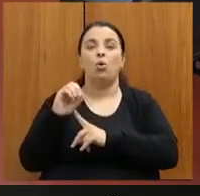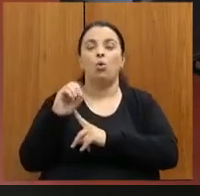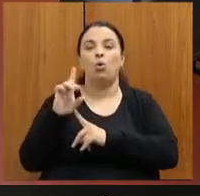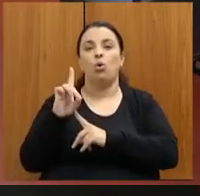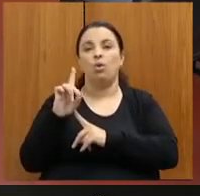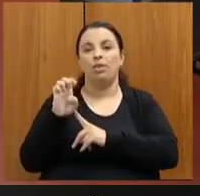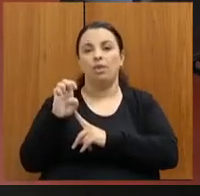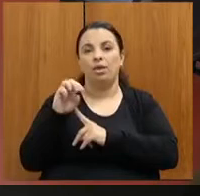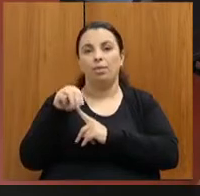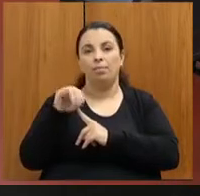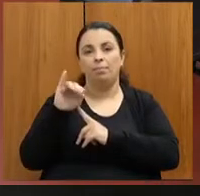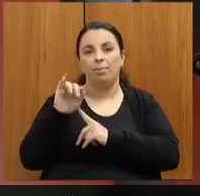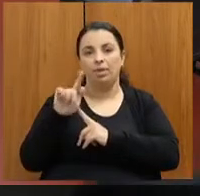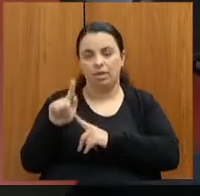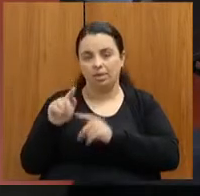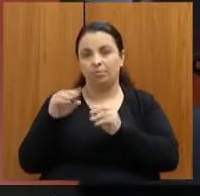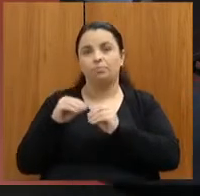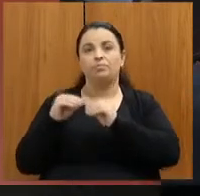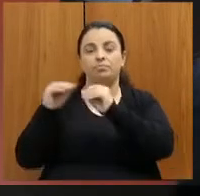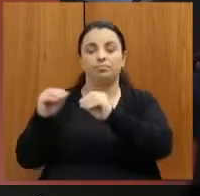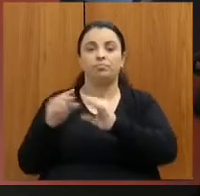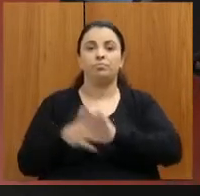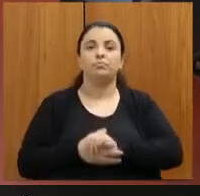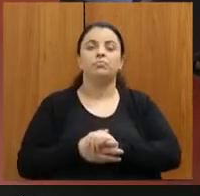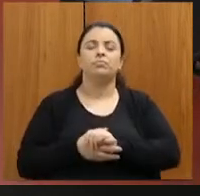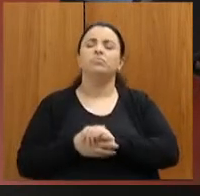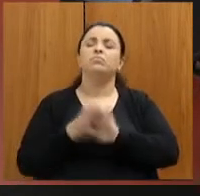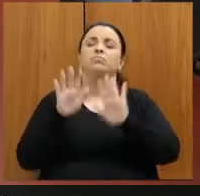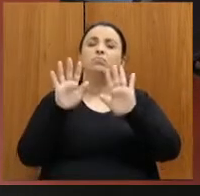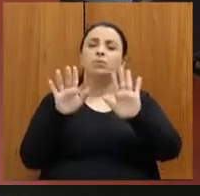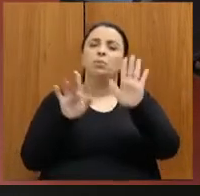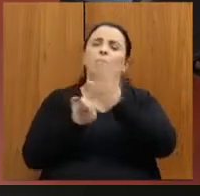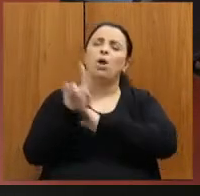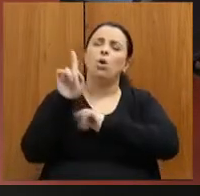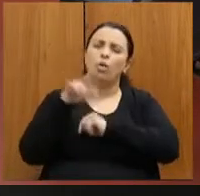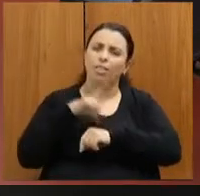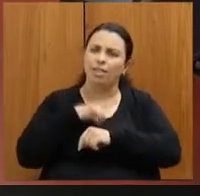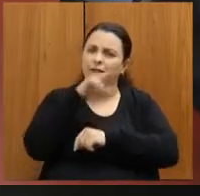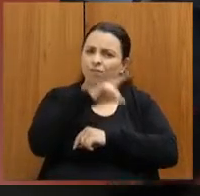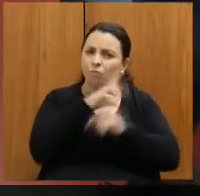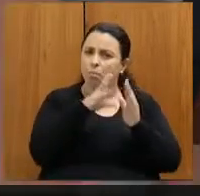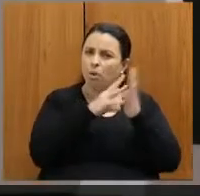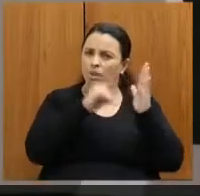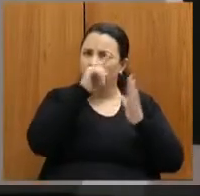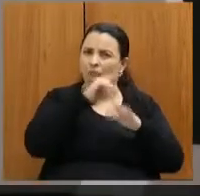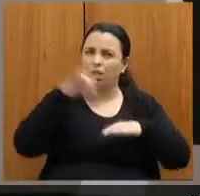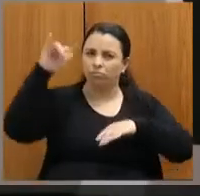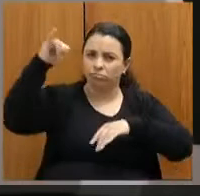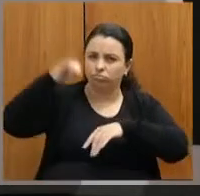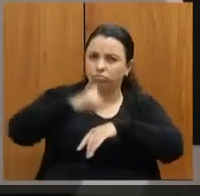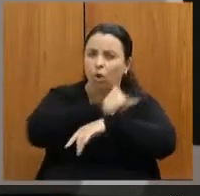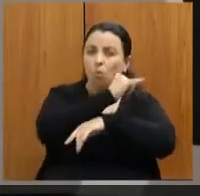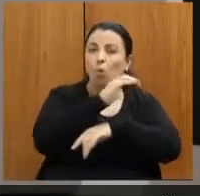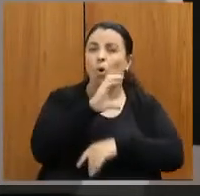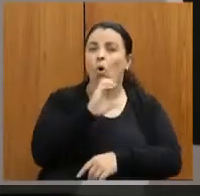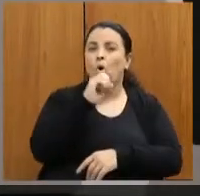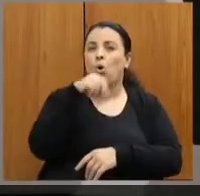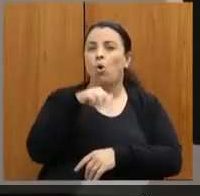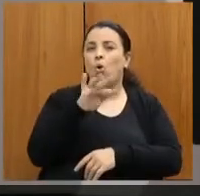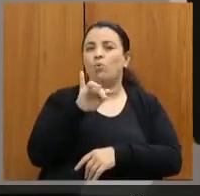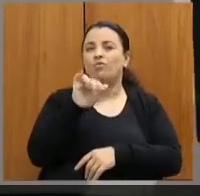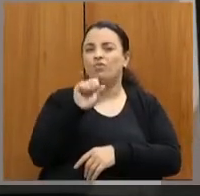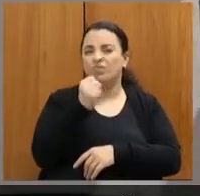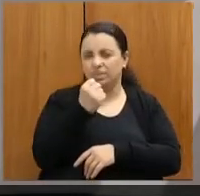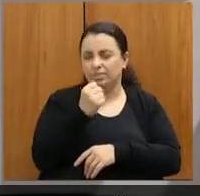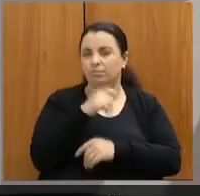um modelo em que foi o aeroporto de Confins em que o governo federal ele vendeu o 51 por cento da